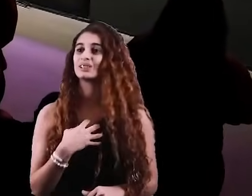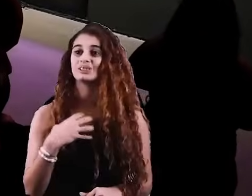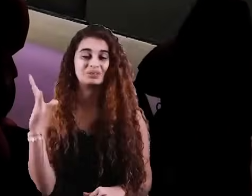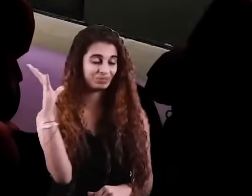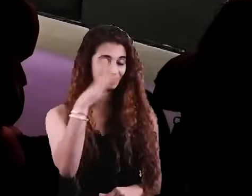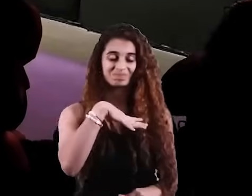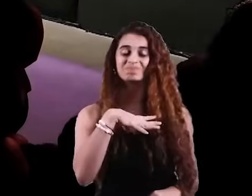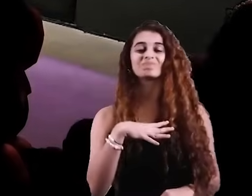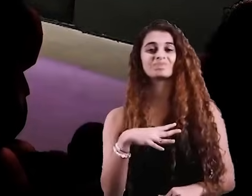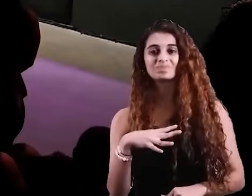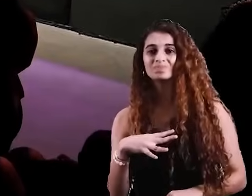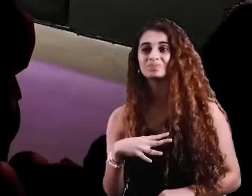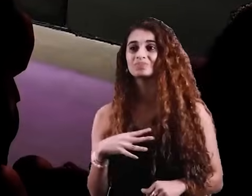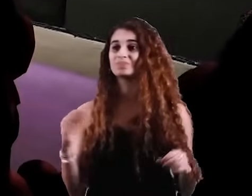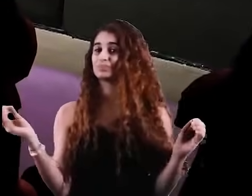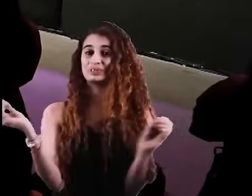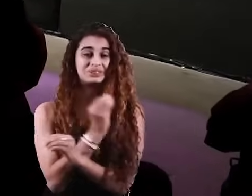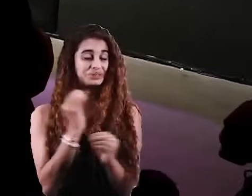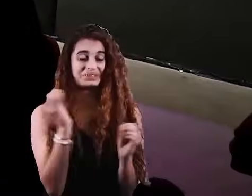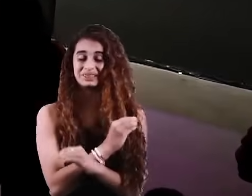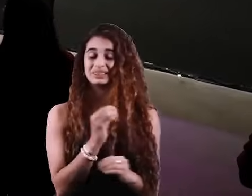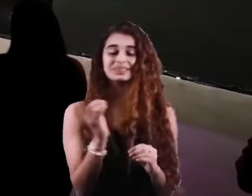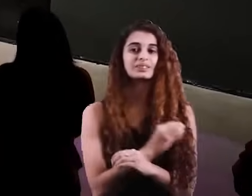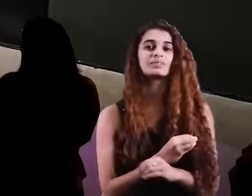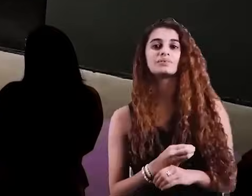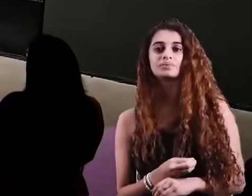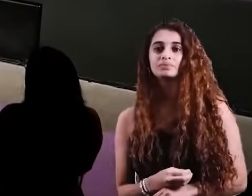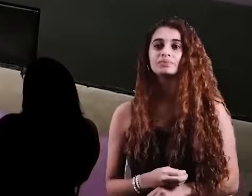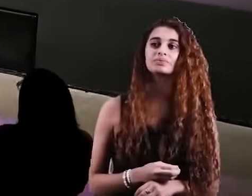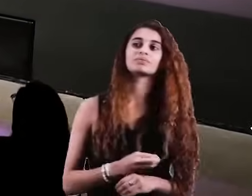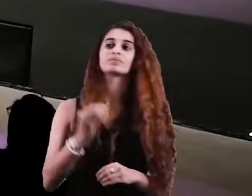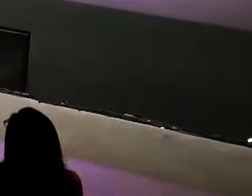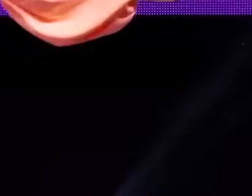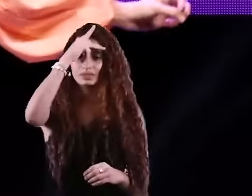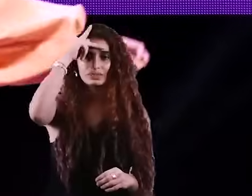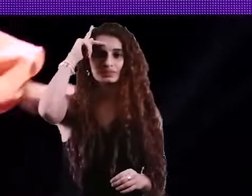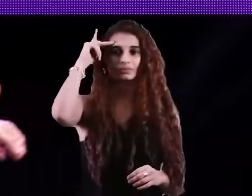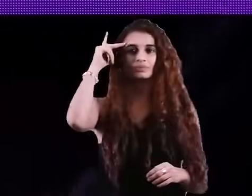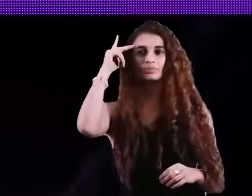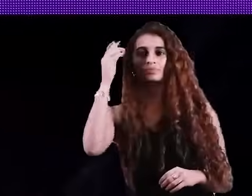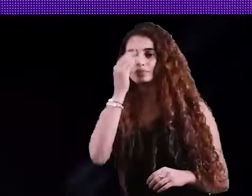fazer nada, se alguém te humilhou, te rejeitou, te pisou,